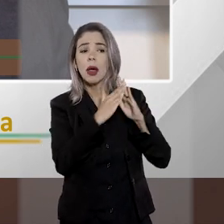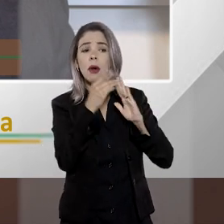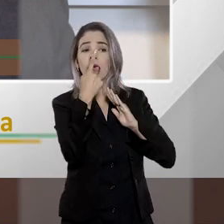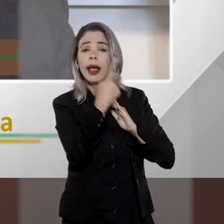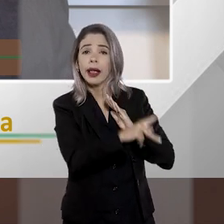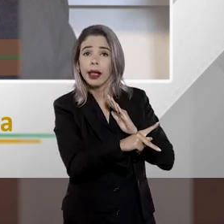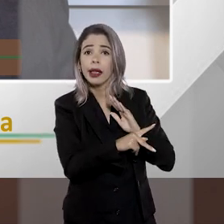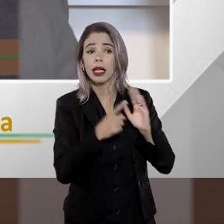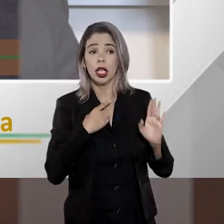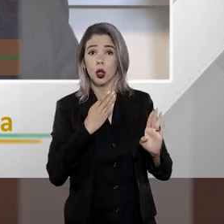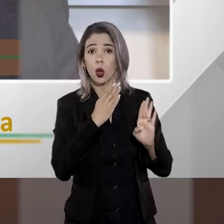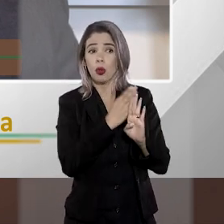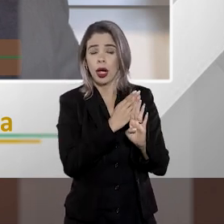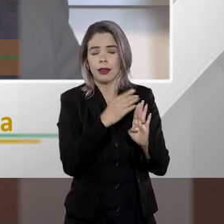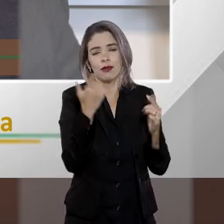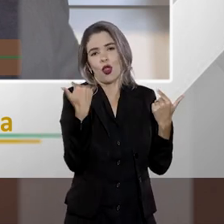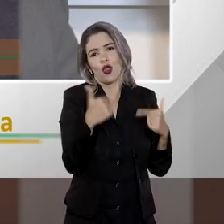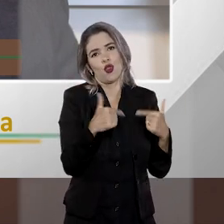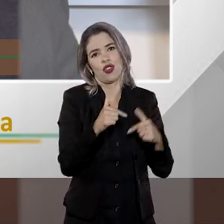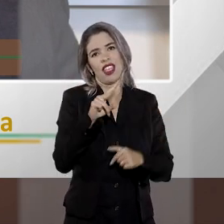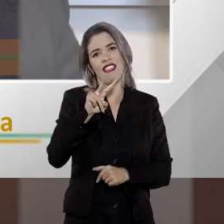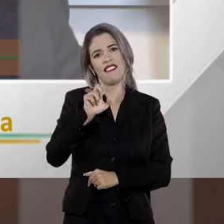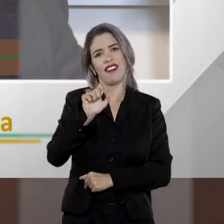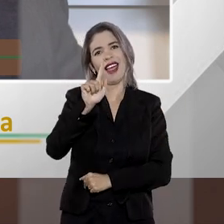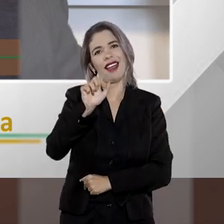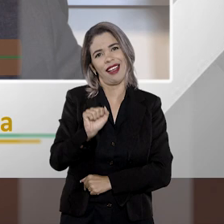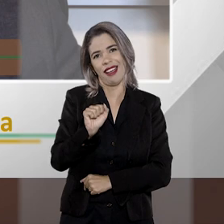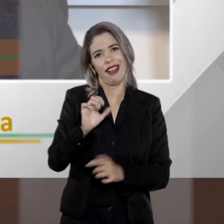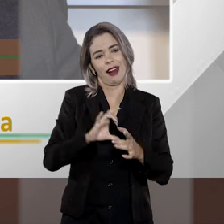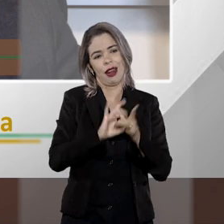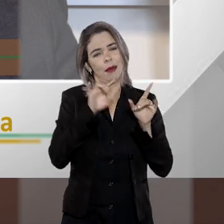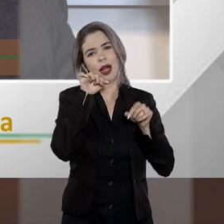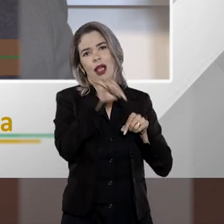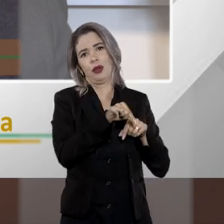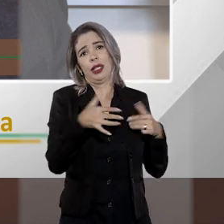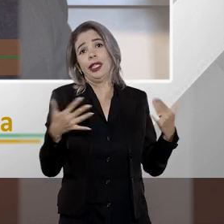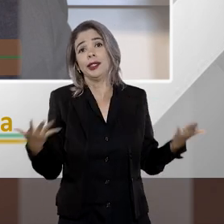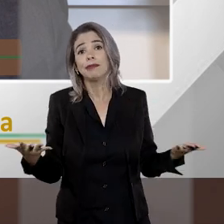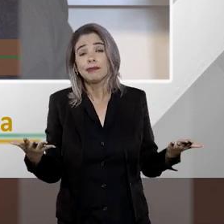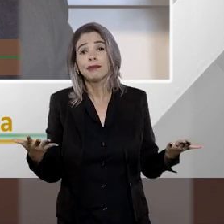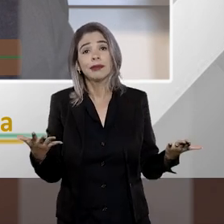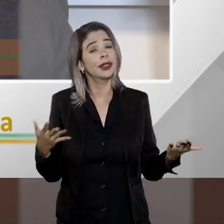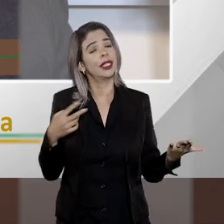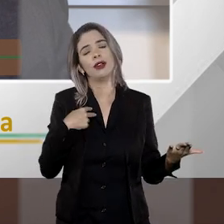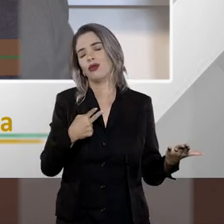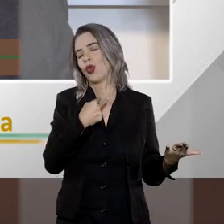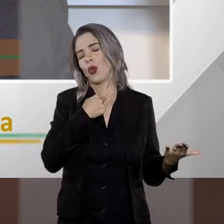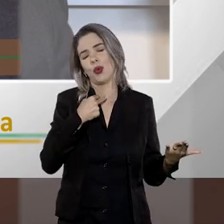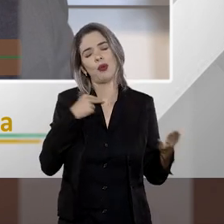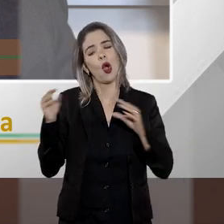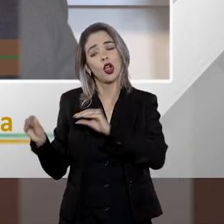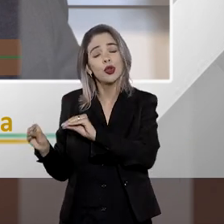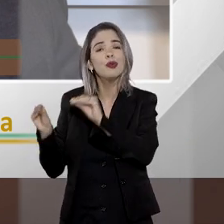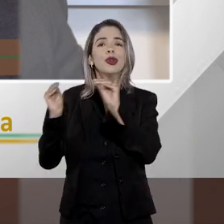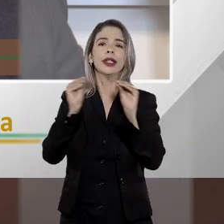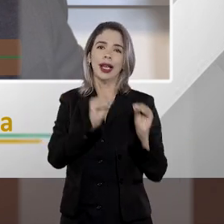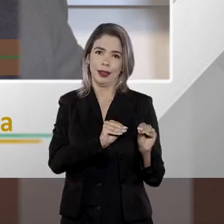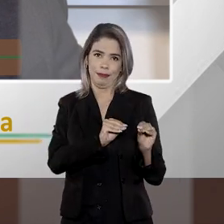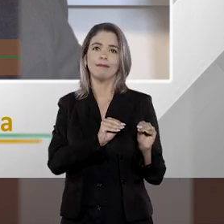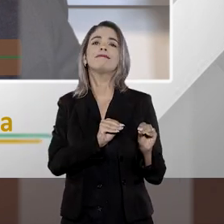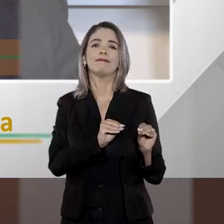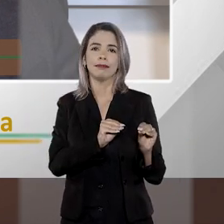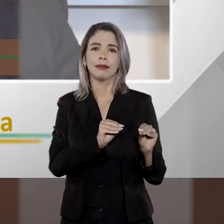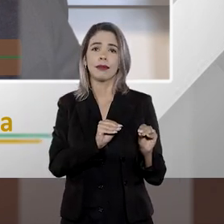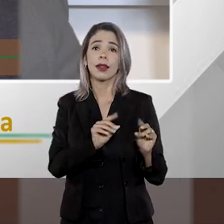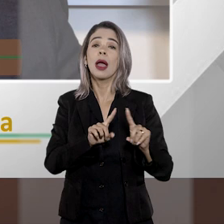apenado, identificar que não há vagas disponíveis no sistema penitenciário, resta impossibilitada essa